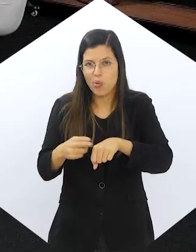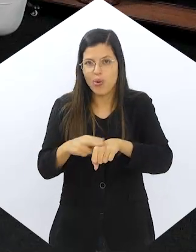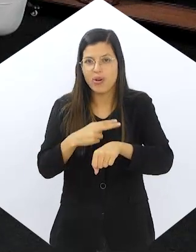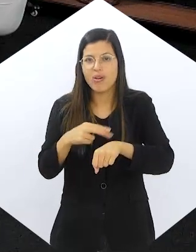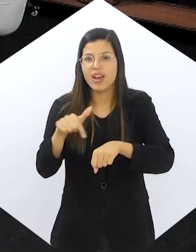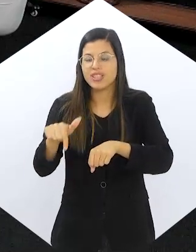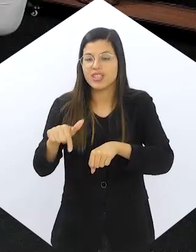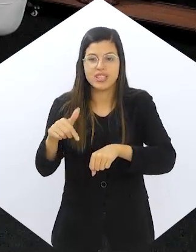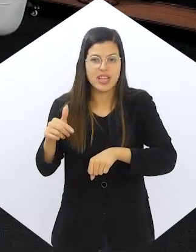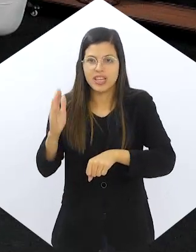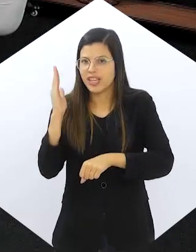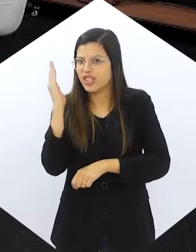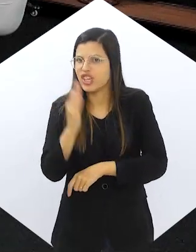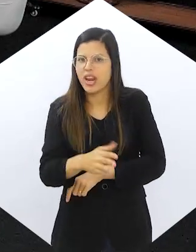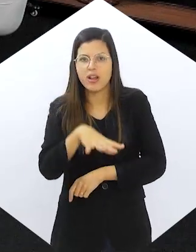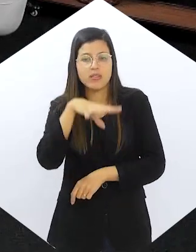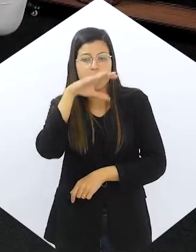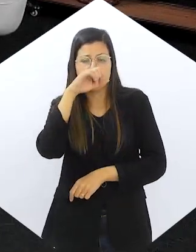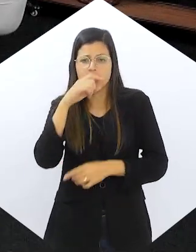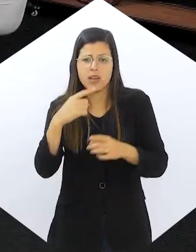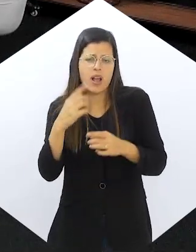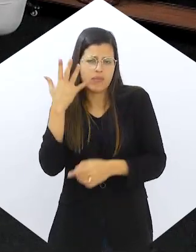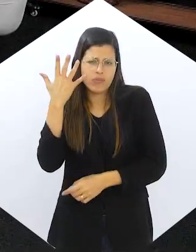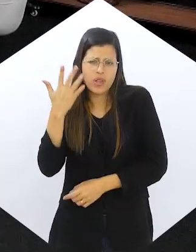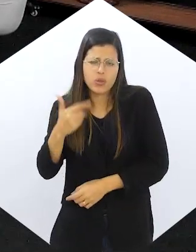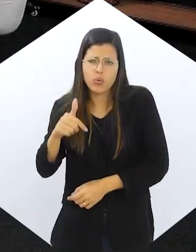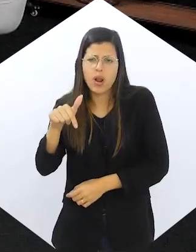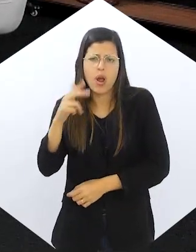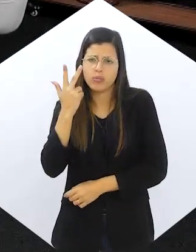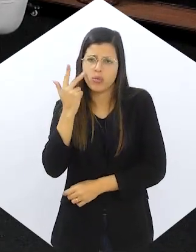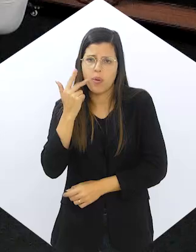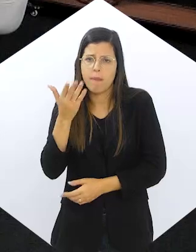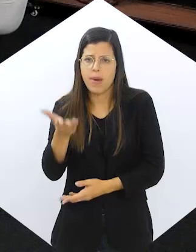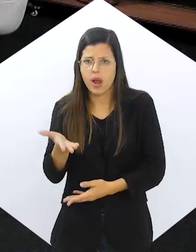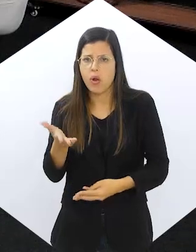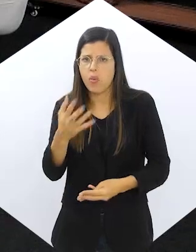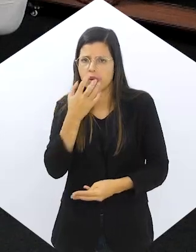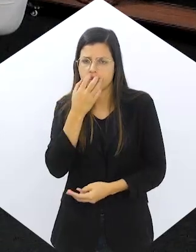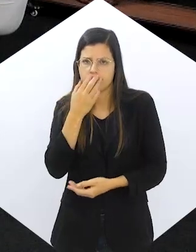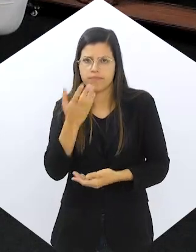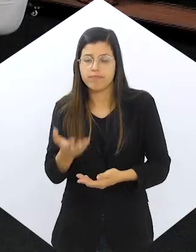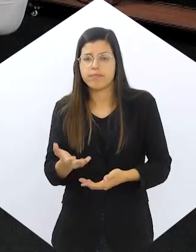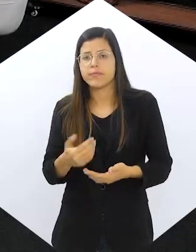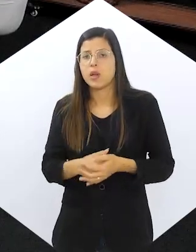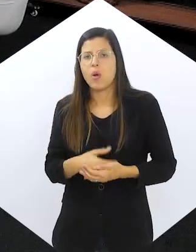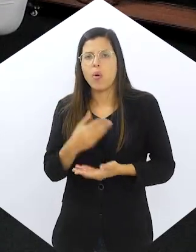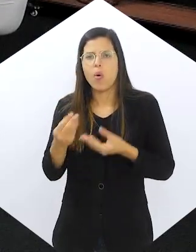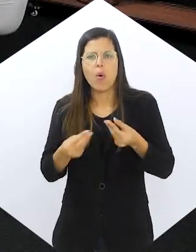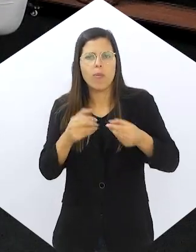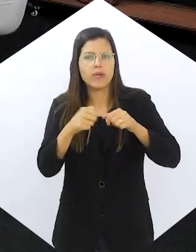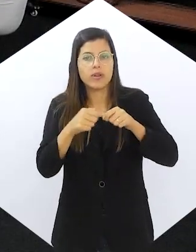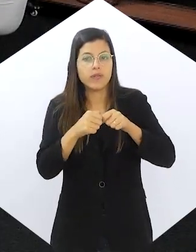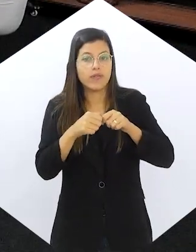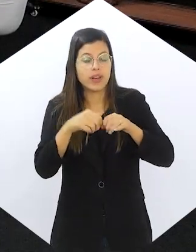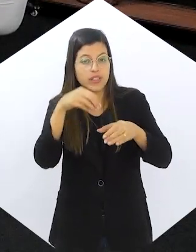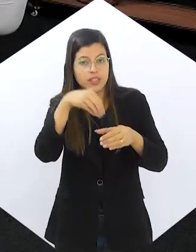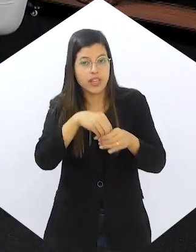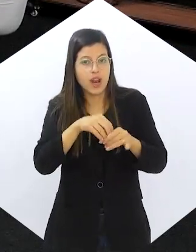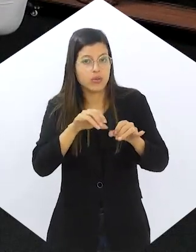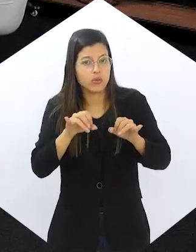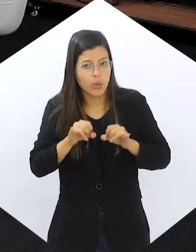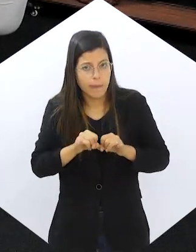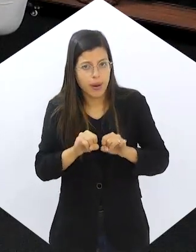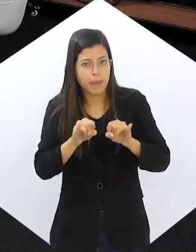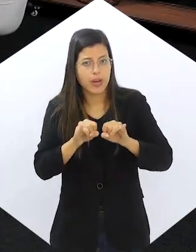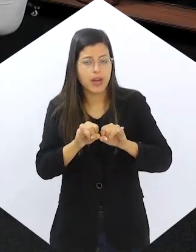chocolate em cima da mesa, né? Porque é natural, é um animal, ele está sentindo o cheiro de um alimento ali. Como é que faz dentro de um supermercado ou